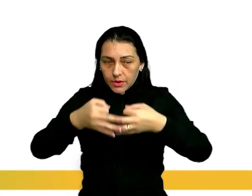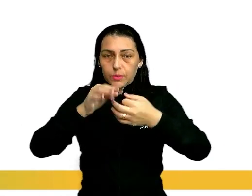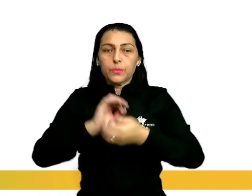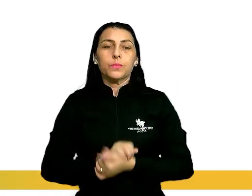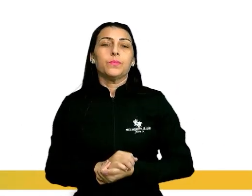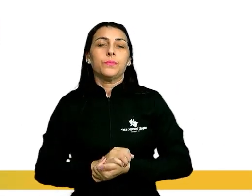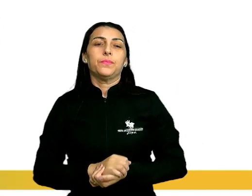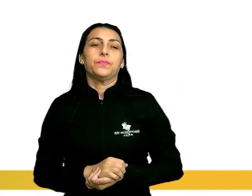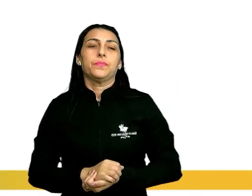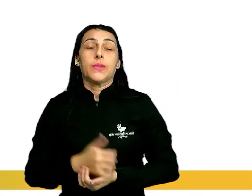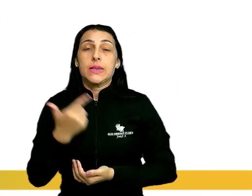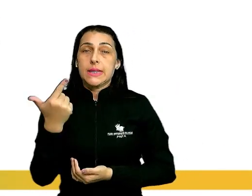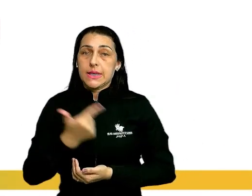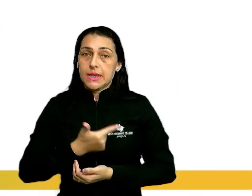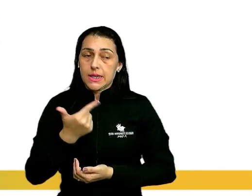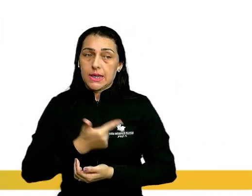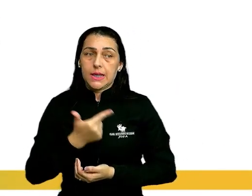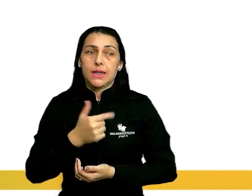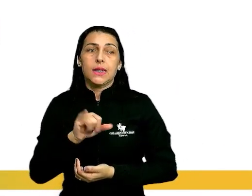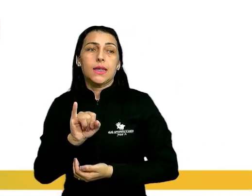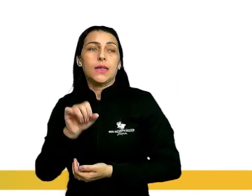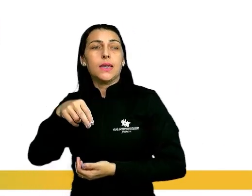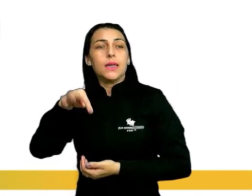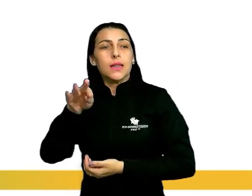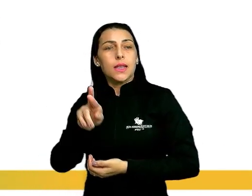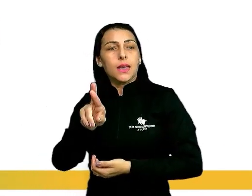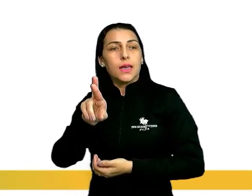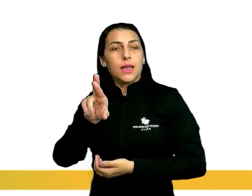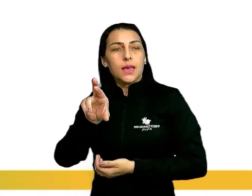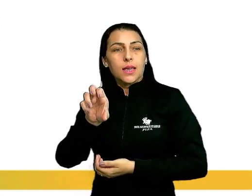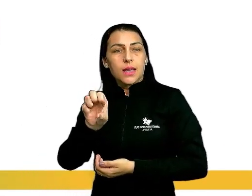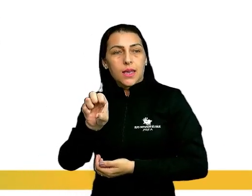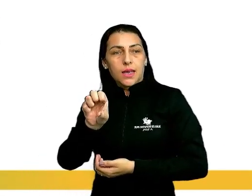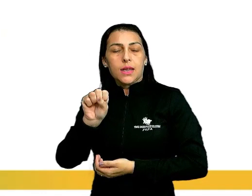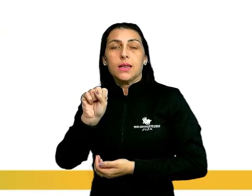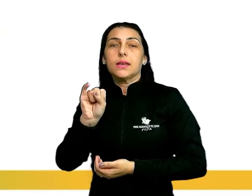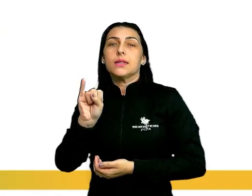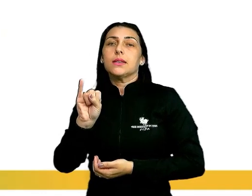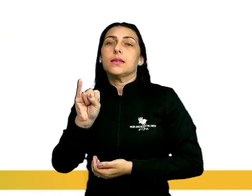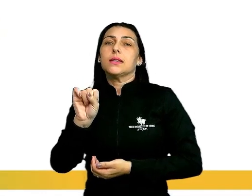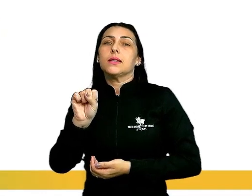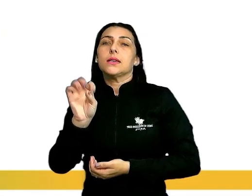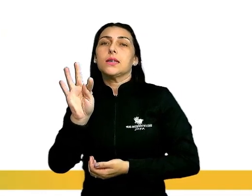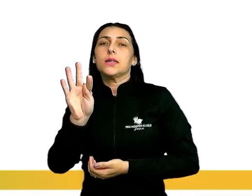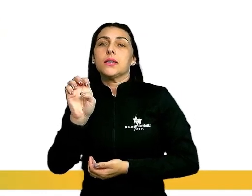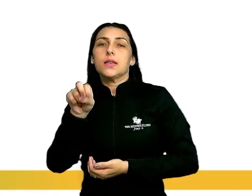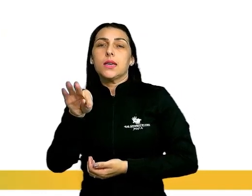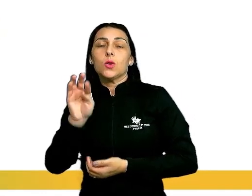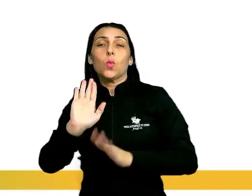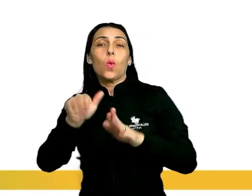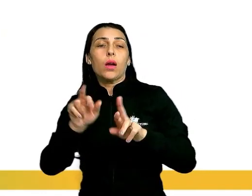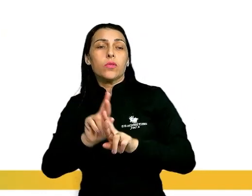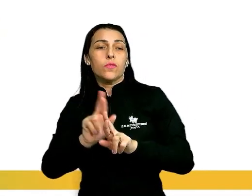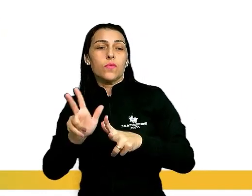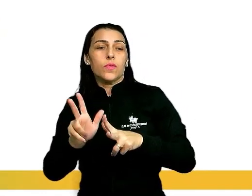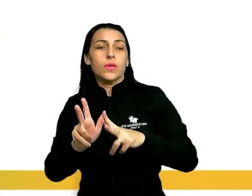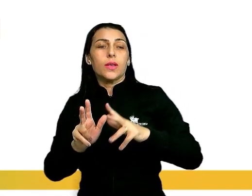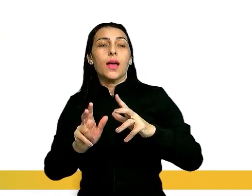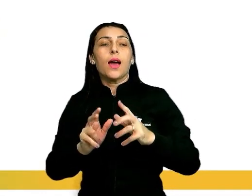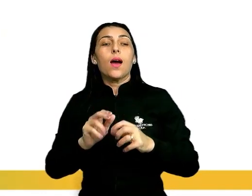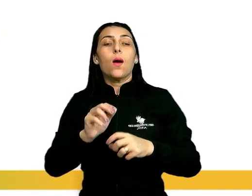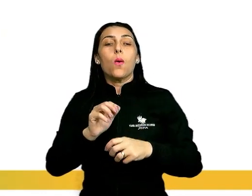certo segundo interresistente qual é a diferença agora o ponto de apoio tá na